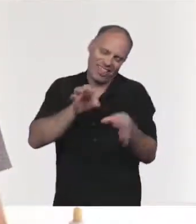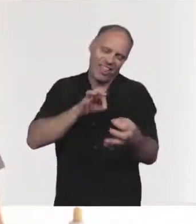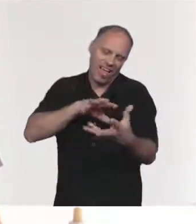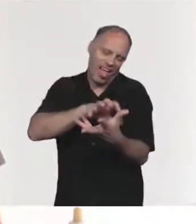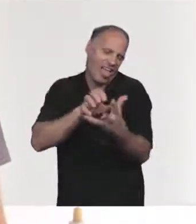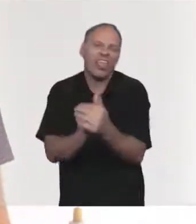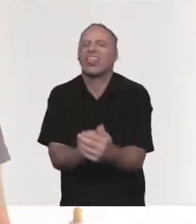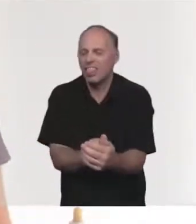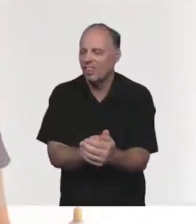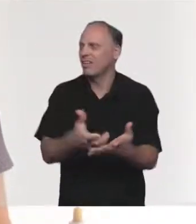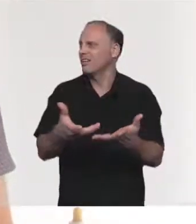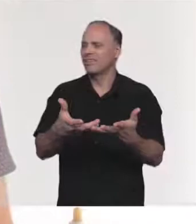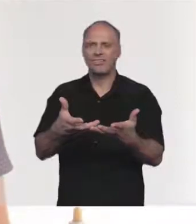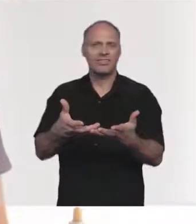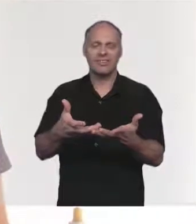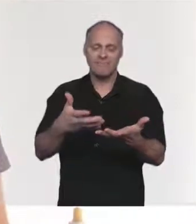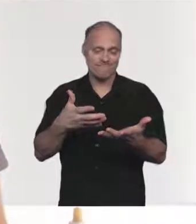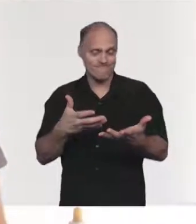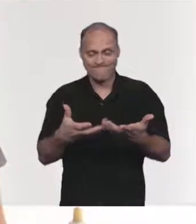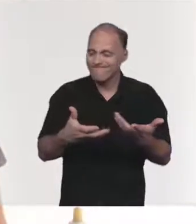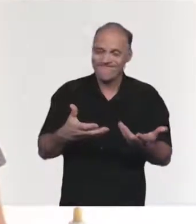era amassado,